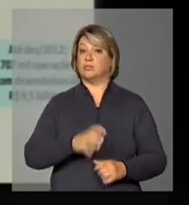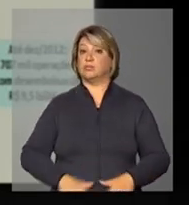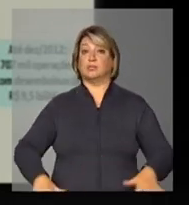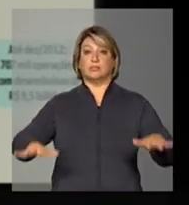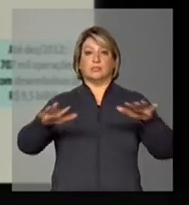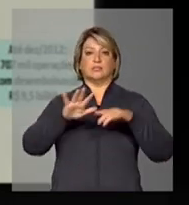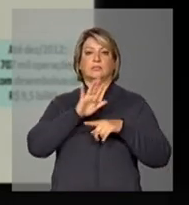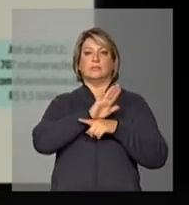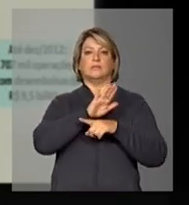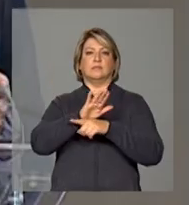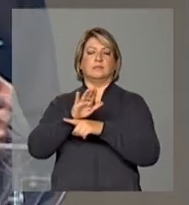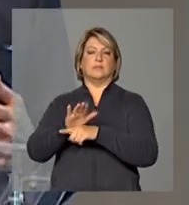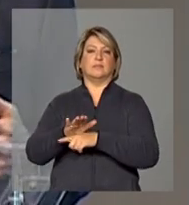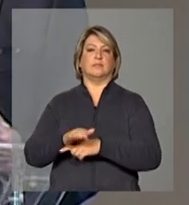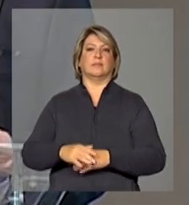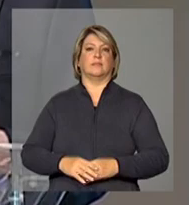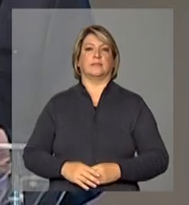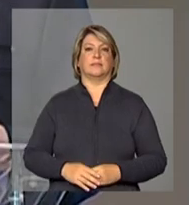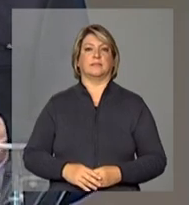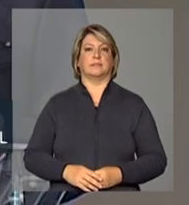do